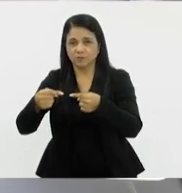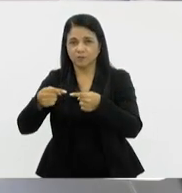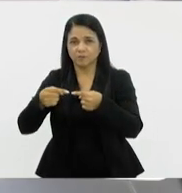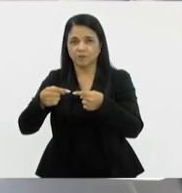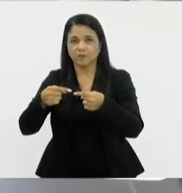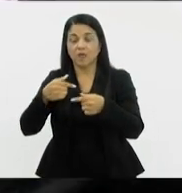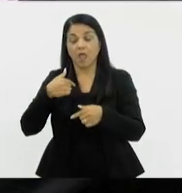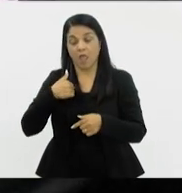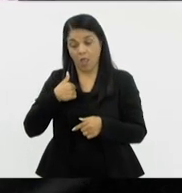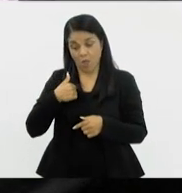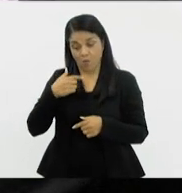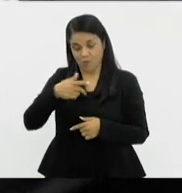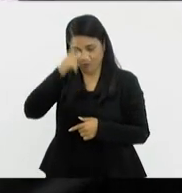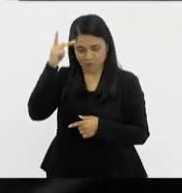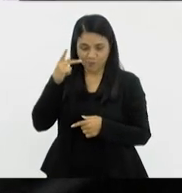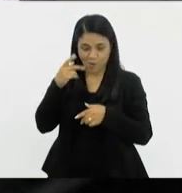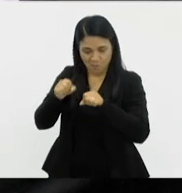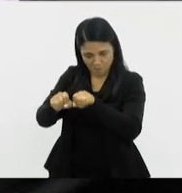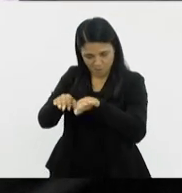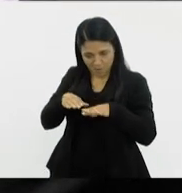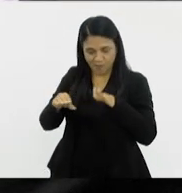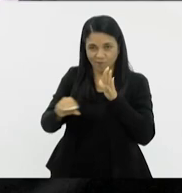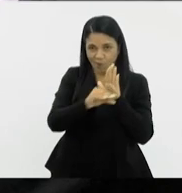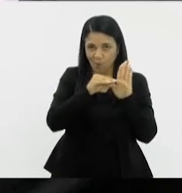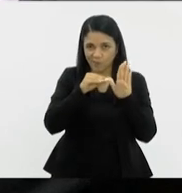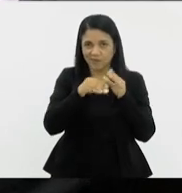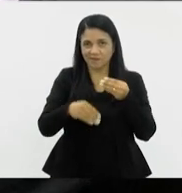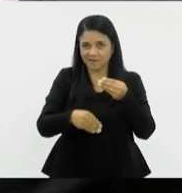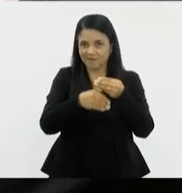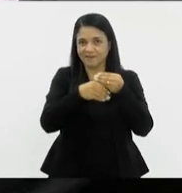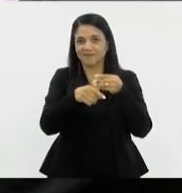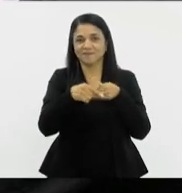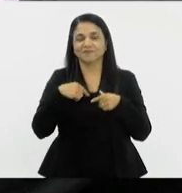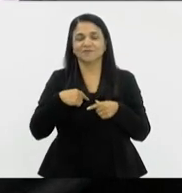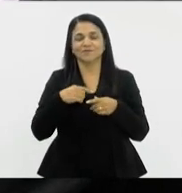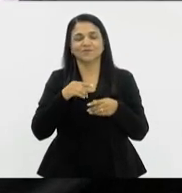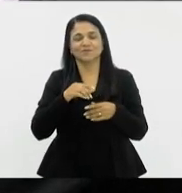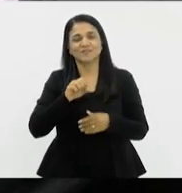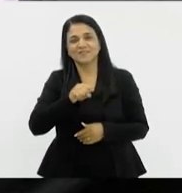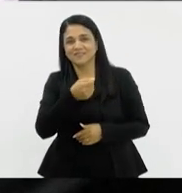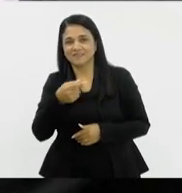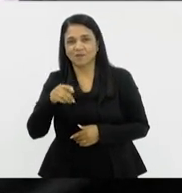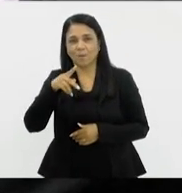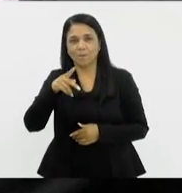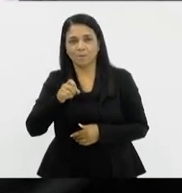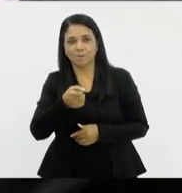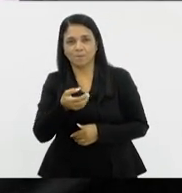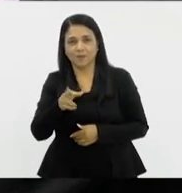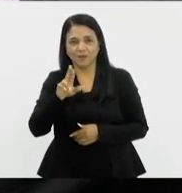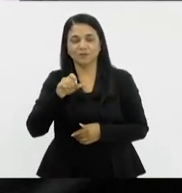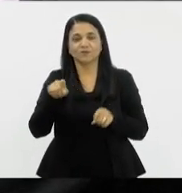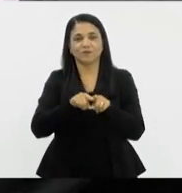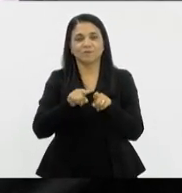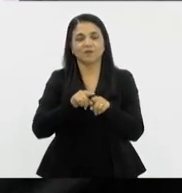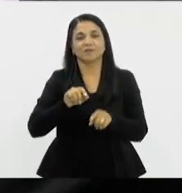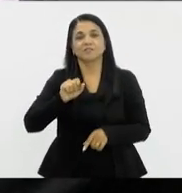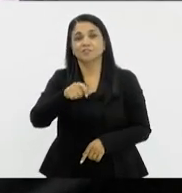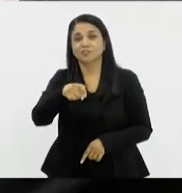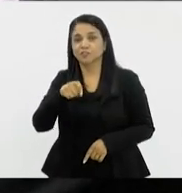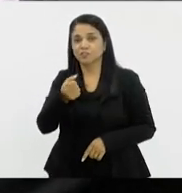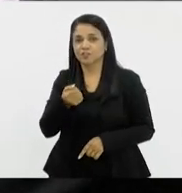vou emendar. Depois do São Pedro, botar entre aspas, Xangô. Tá bom. Se não havia que autorizar.